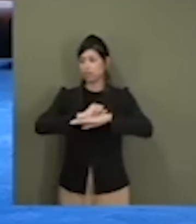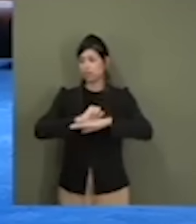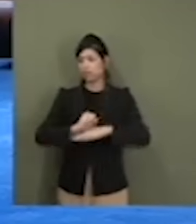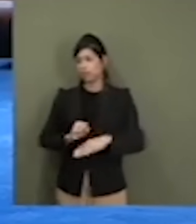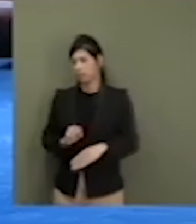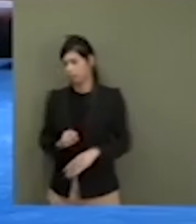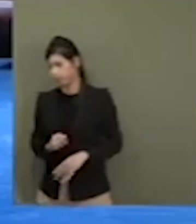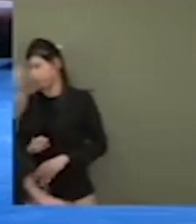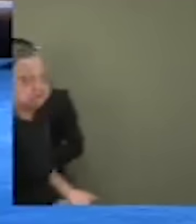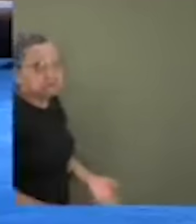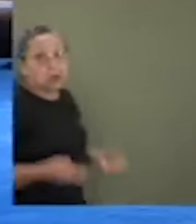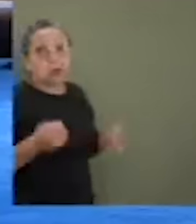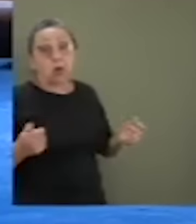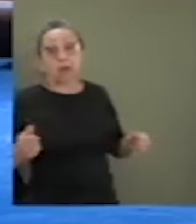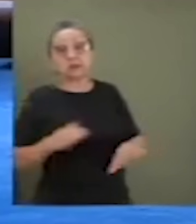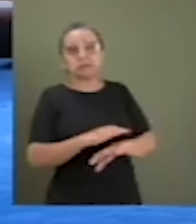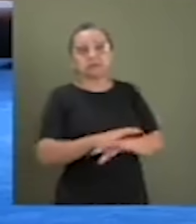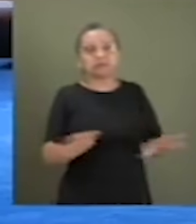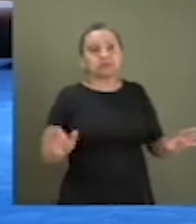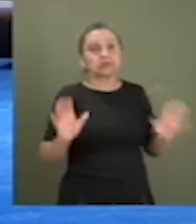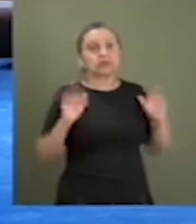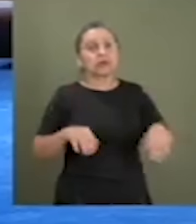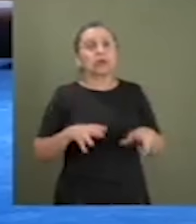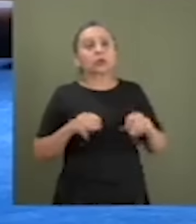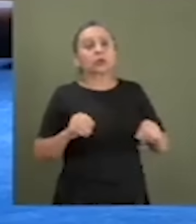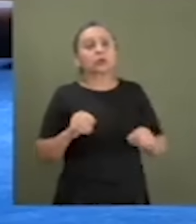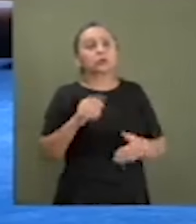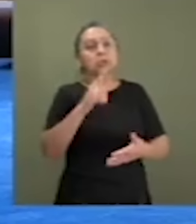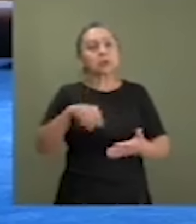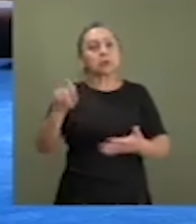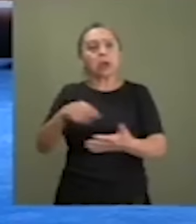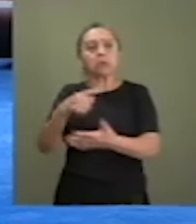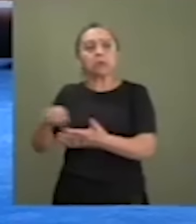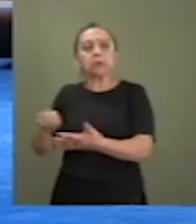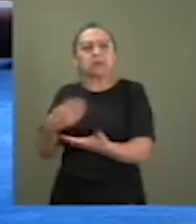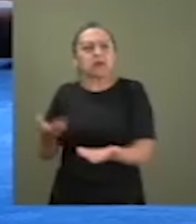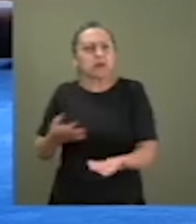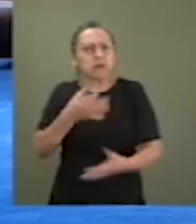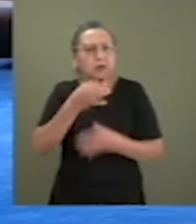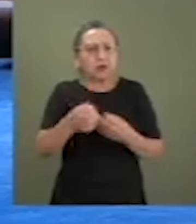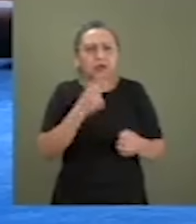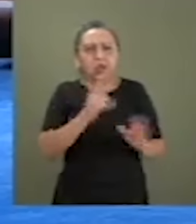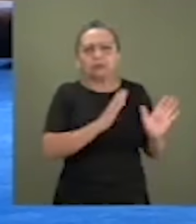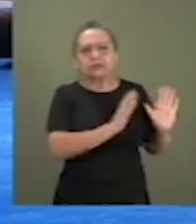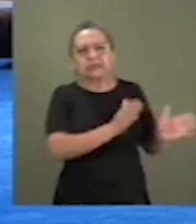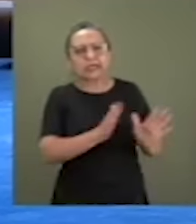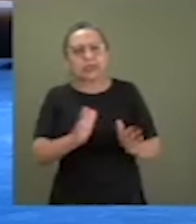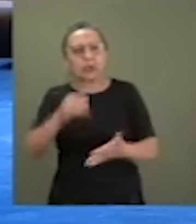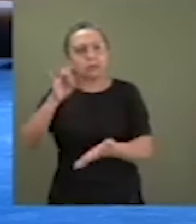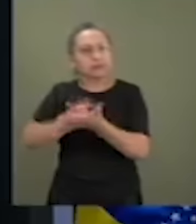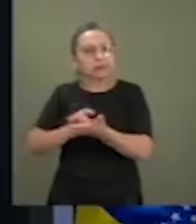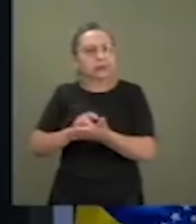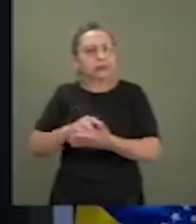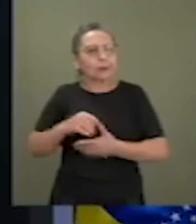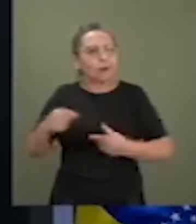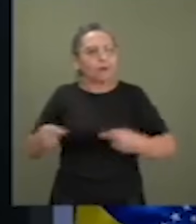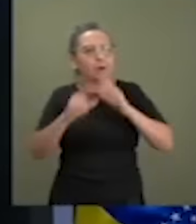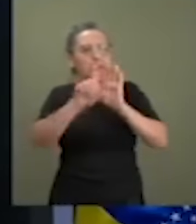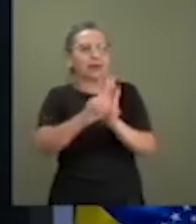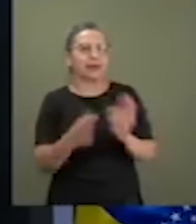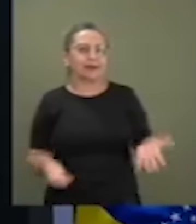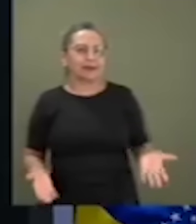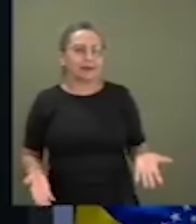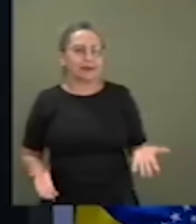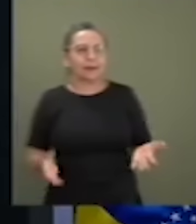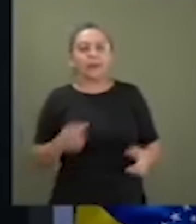Praticamente desfeita, tudo sendo anulado, ao argumento de que não seguiu o devido processo legal.